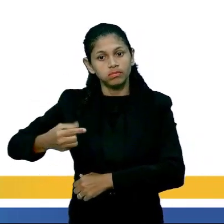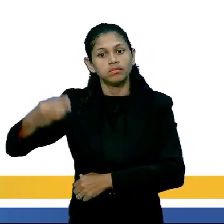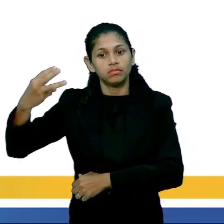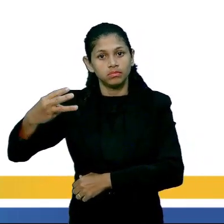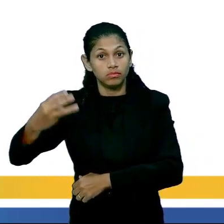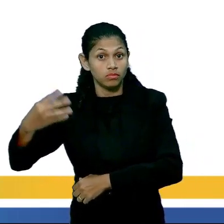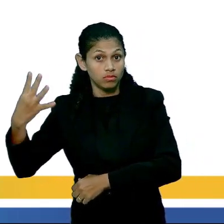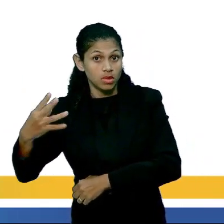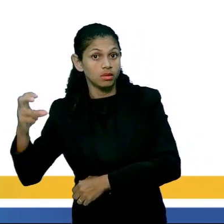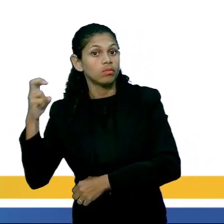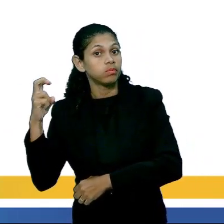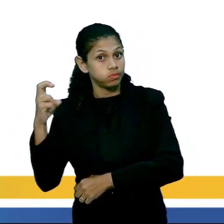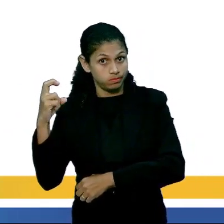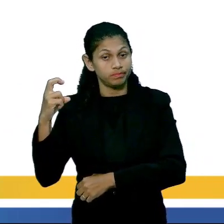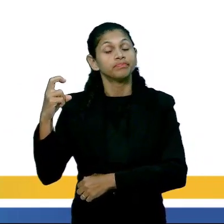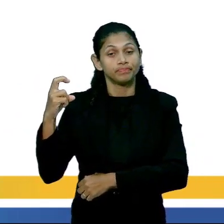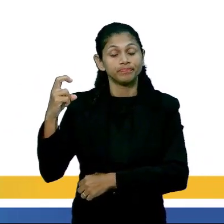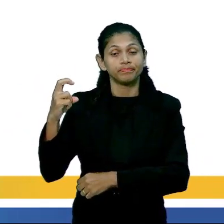certo